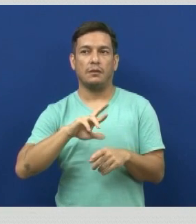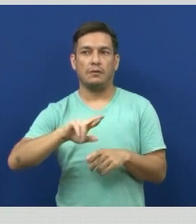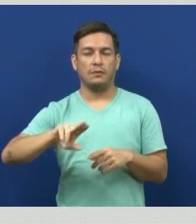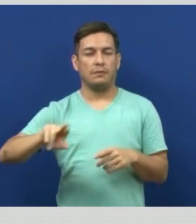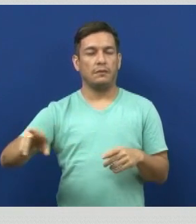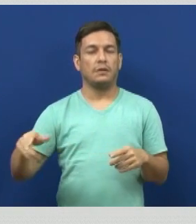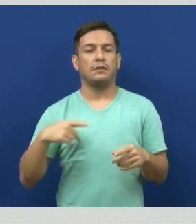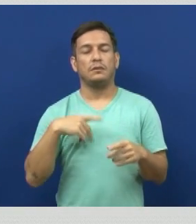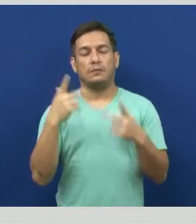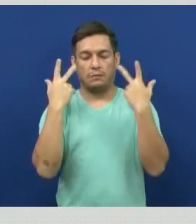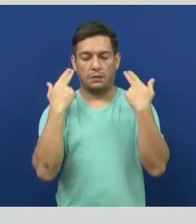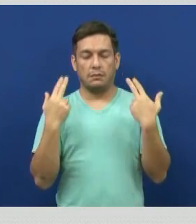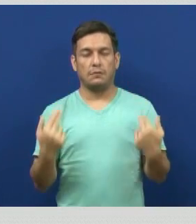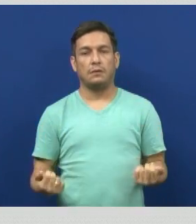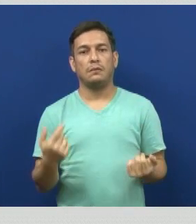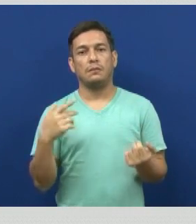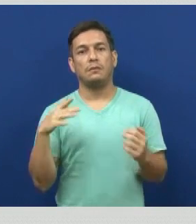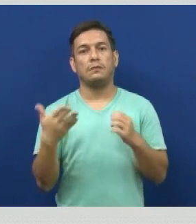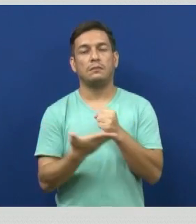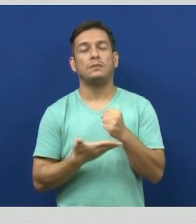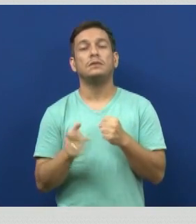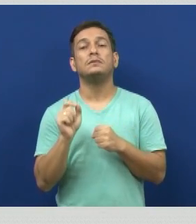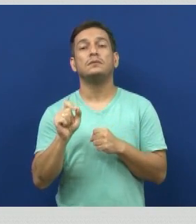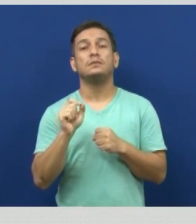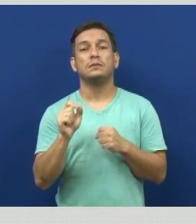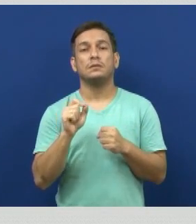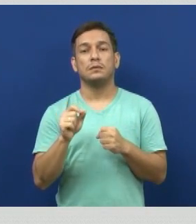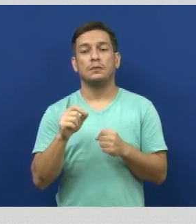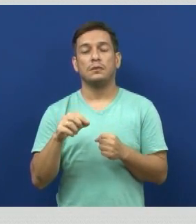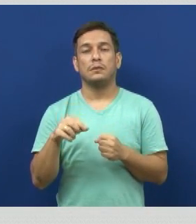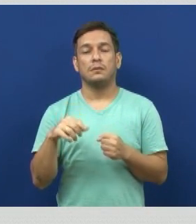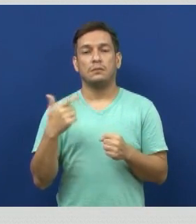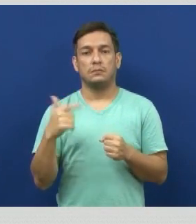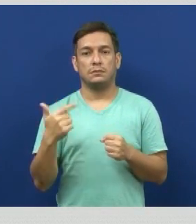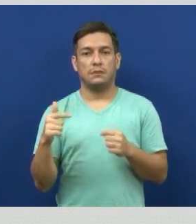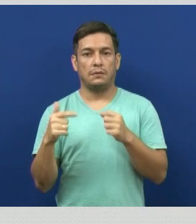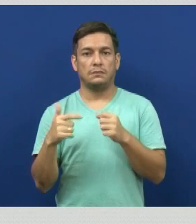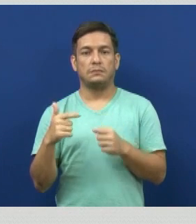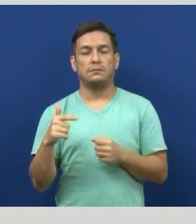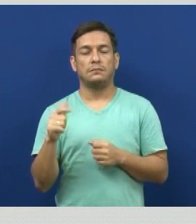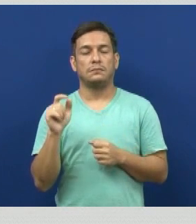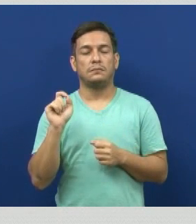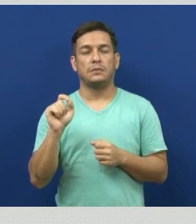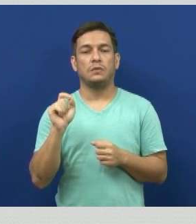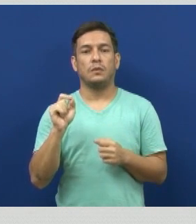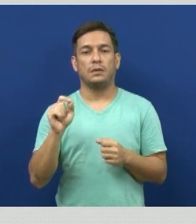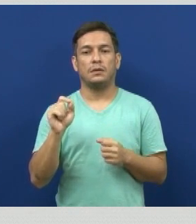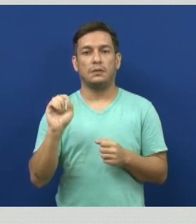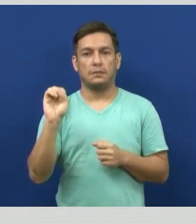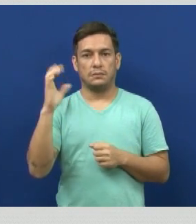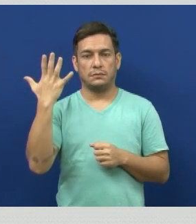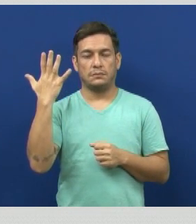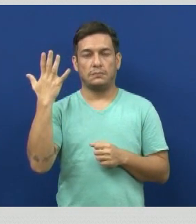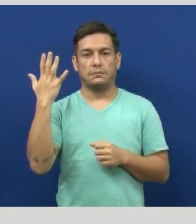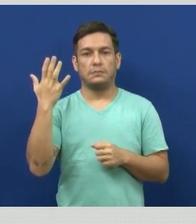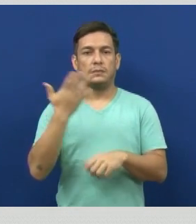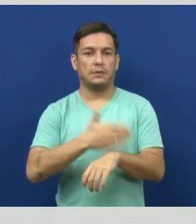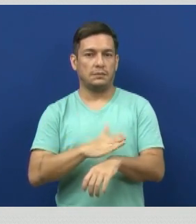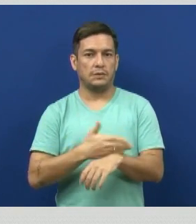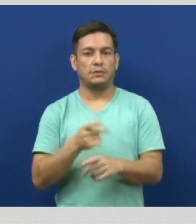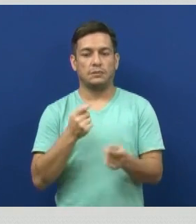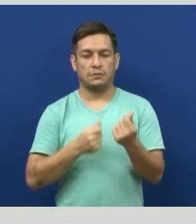espaço natural em função do fato de o último não sofrer diretamente as consequências das